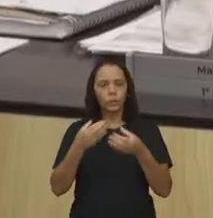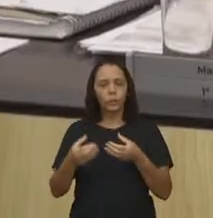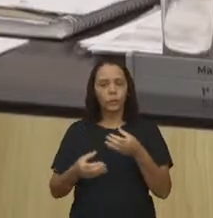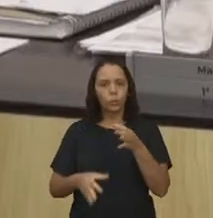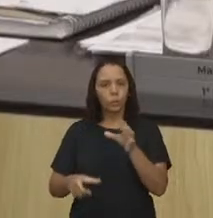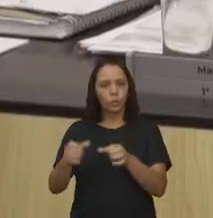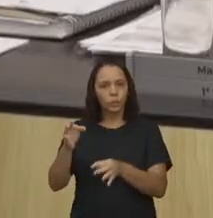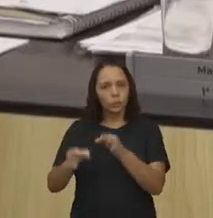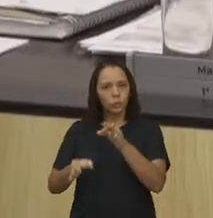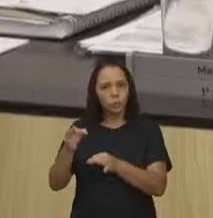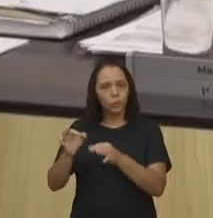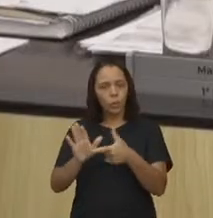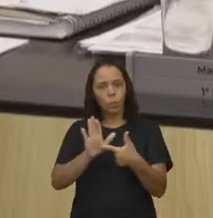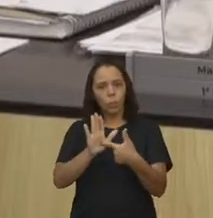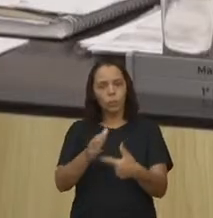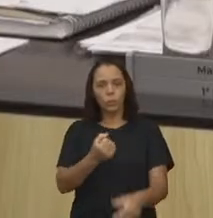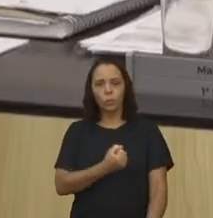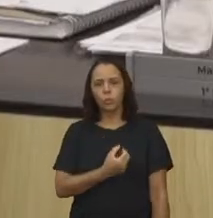número